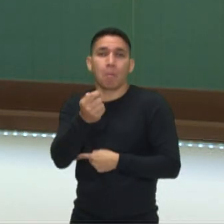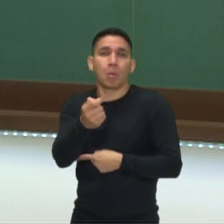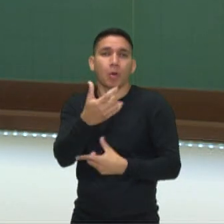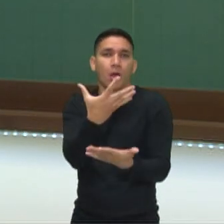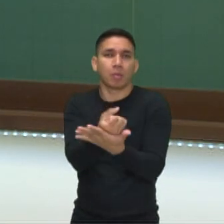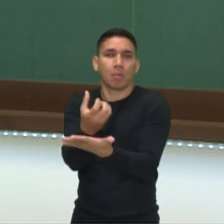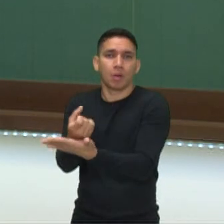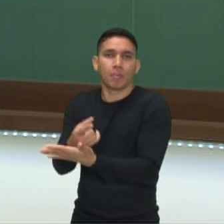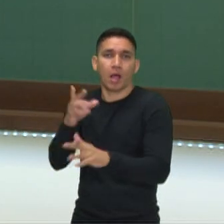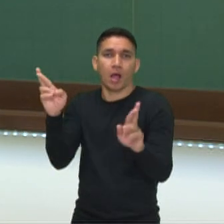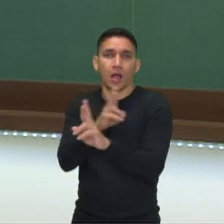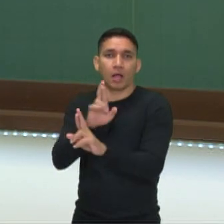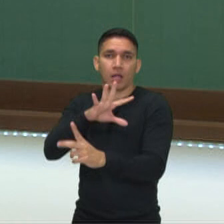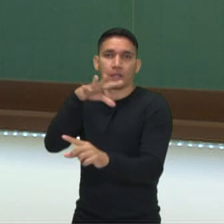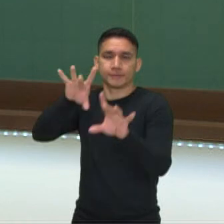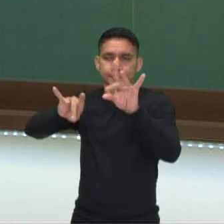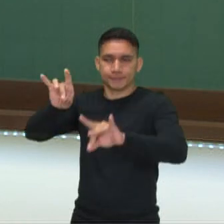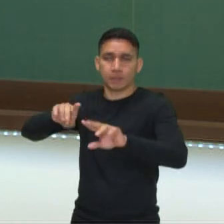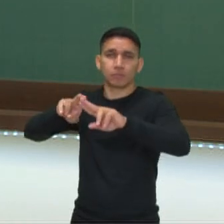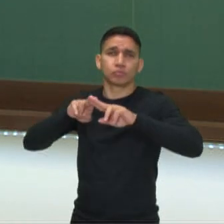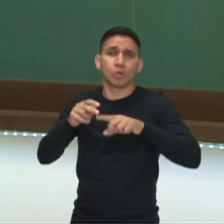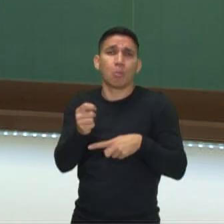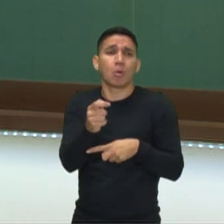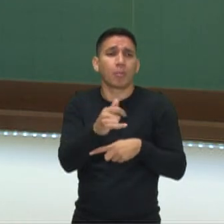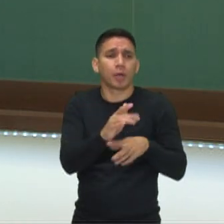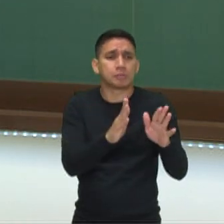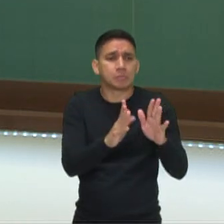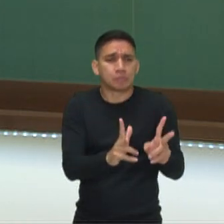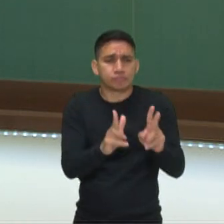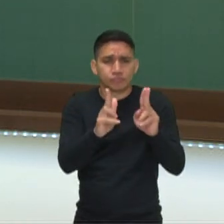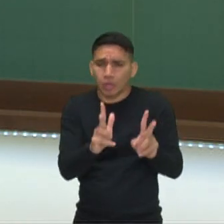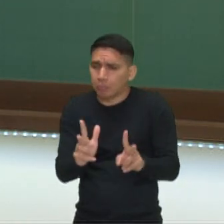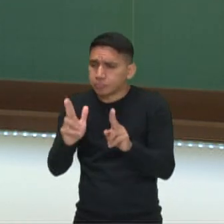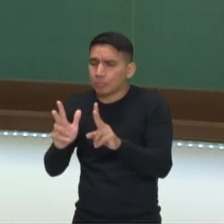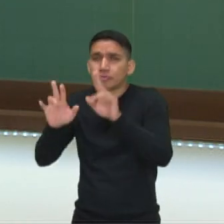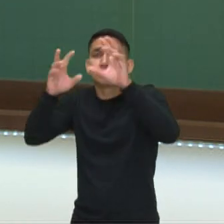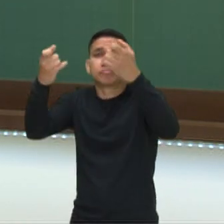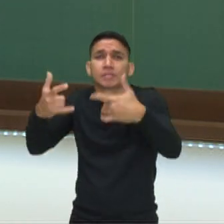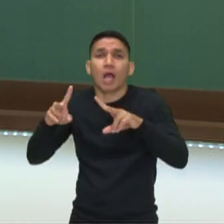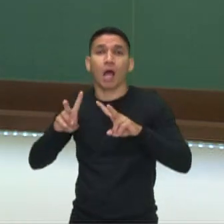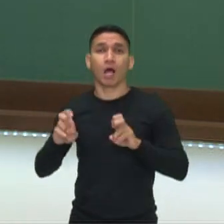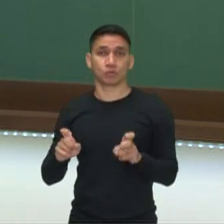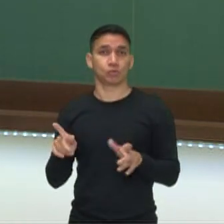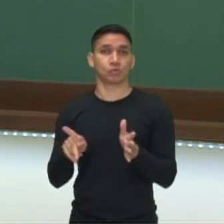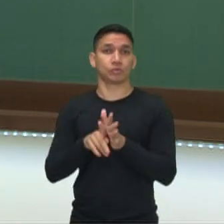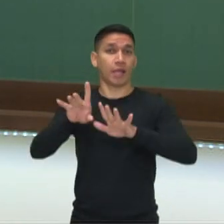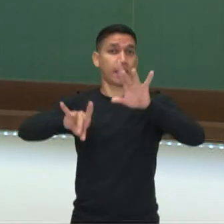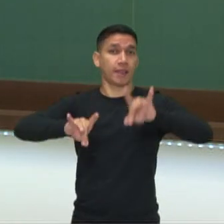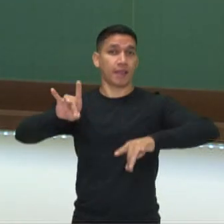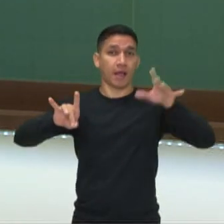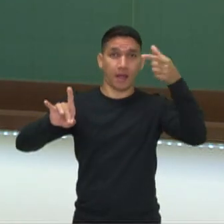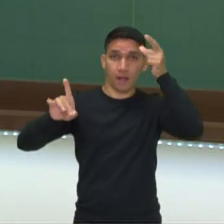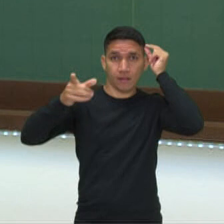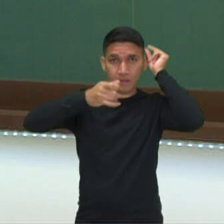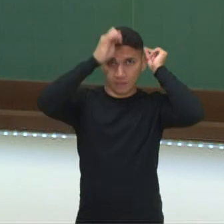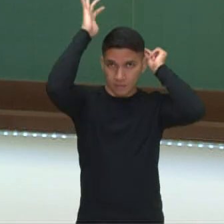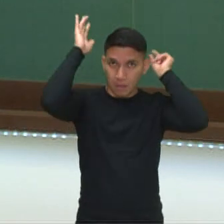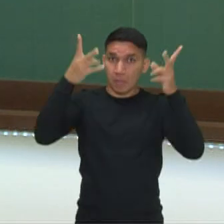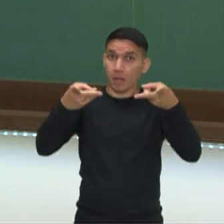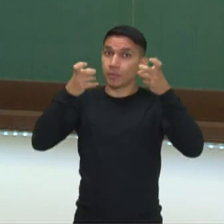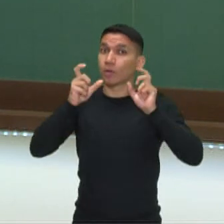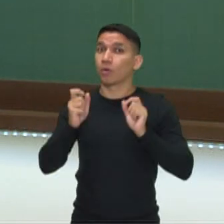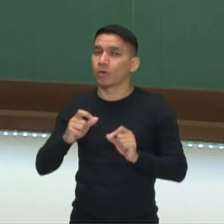com relação ao teatro, então a gente tem pequenos pedaços contando alguma coisa sobre o teatro greco-romano. Mas é que a gente vê que ele tem